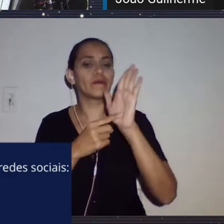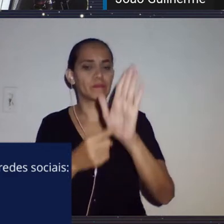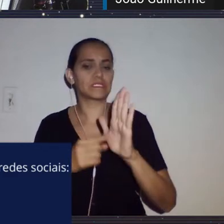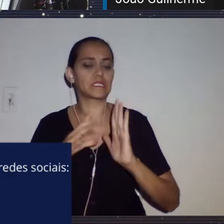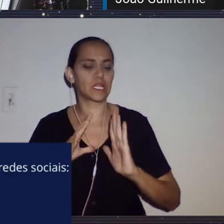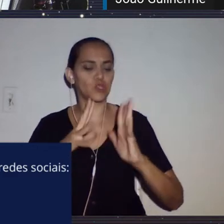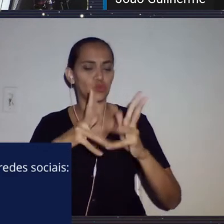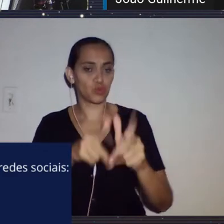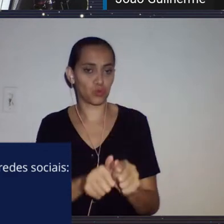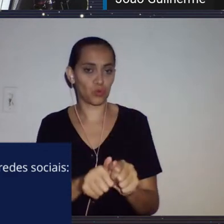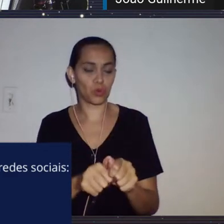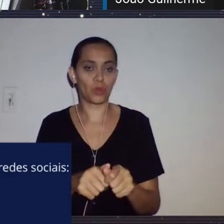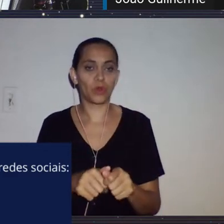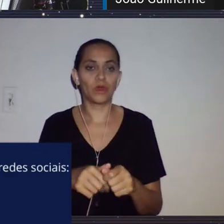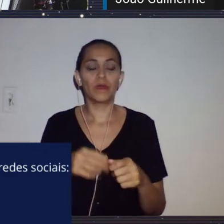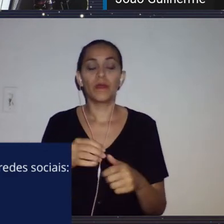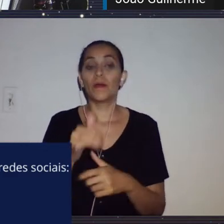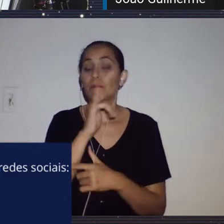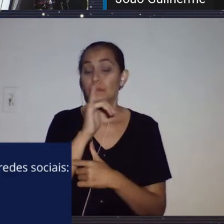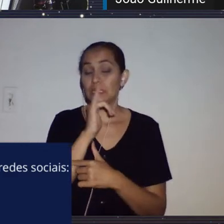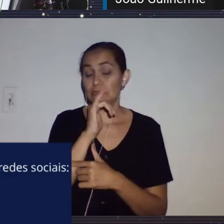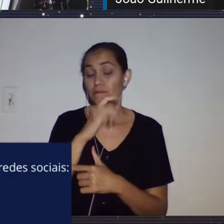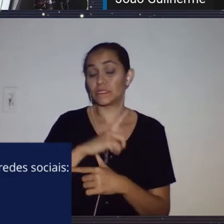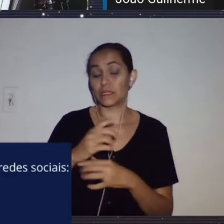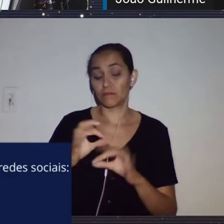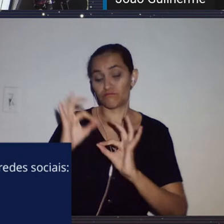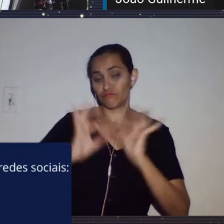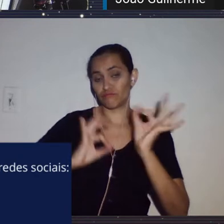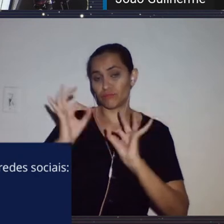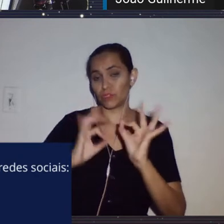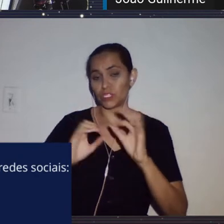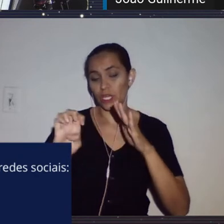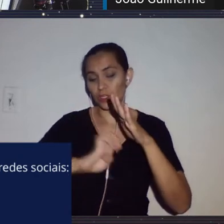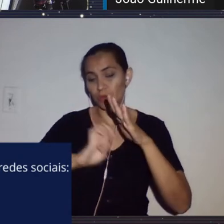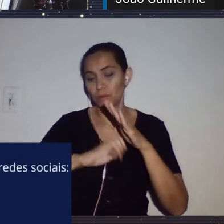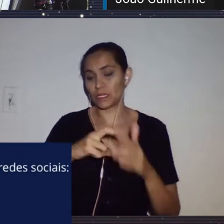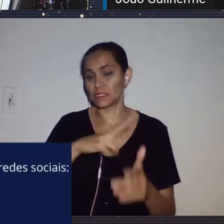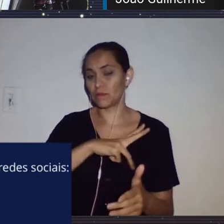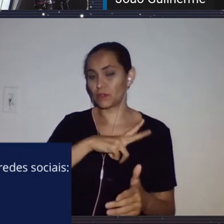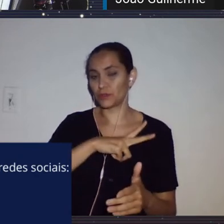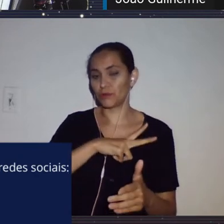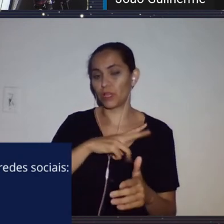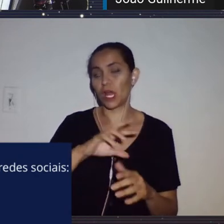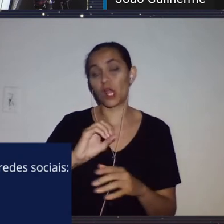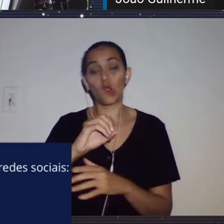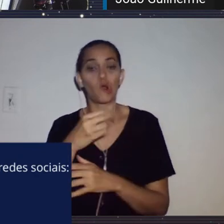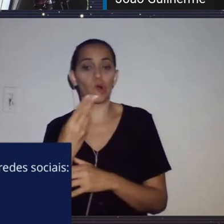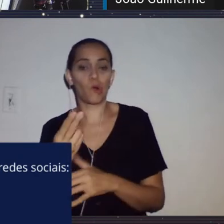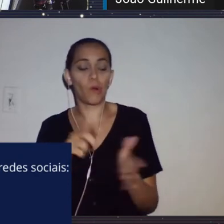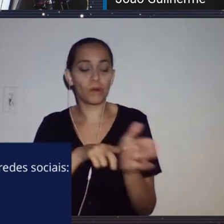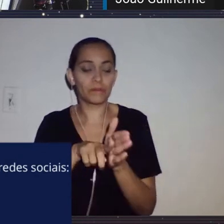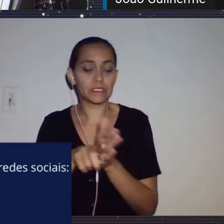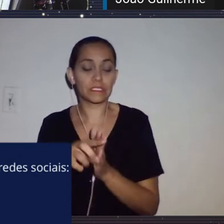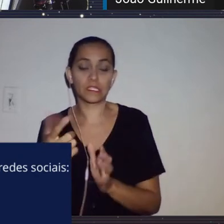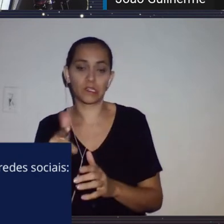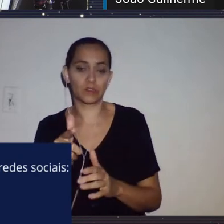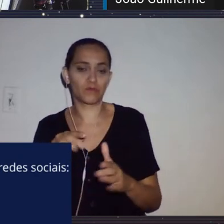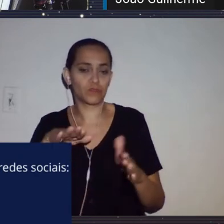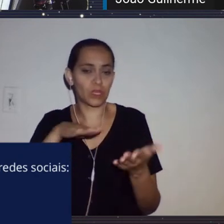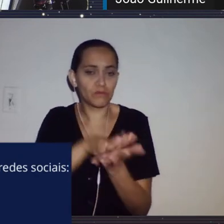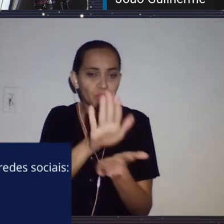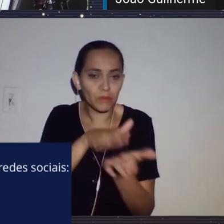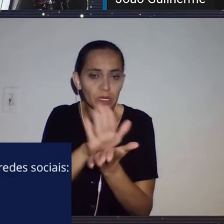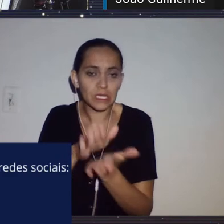em alguma empresa privada ou em algum projeto de pesquisa que não foi ainda publicado, você pode ter questões de